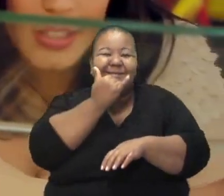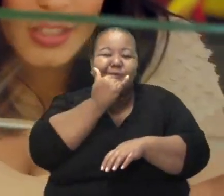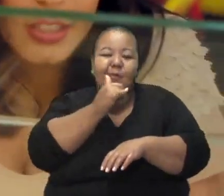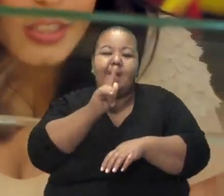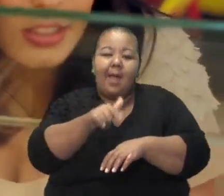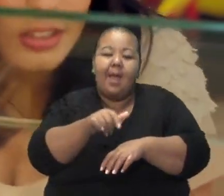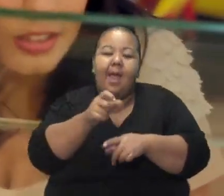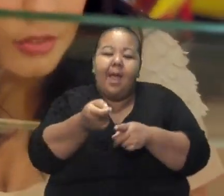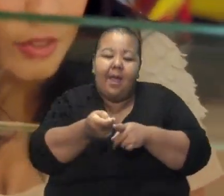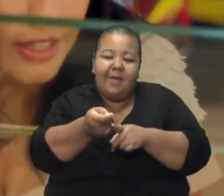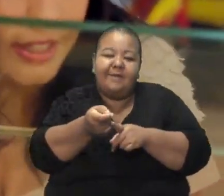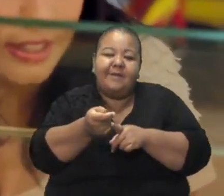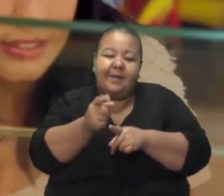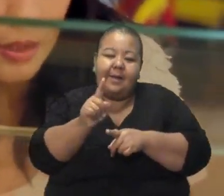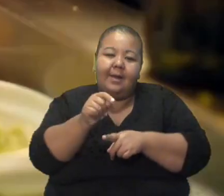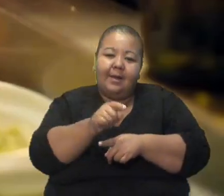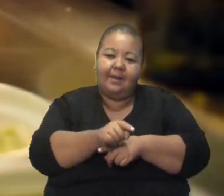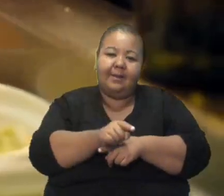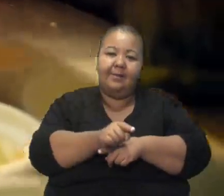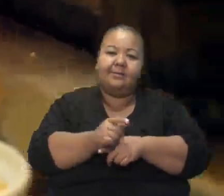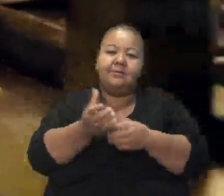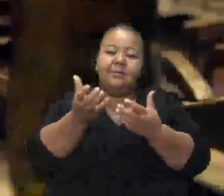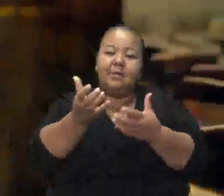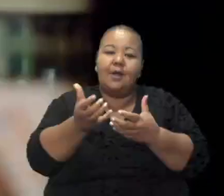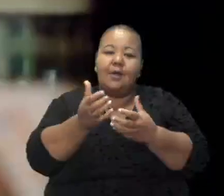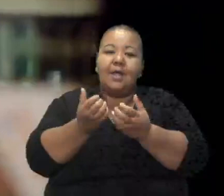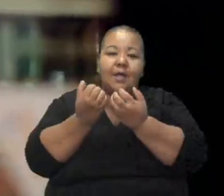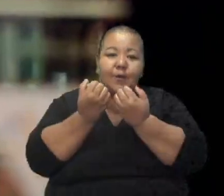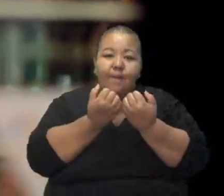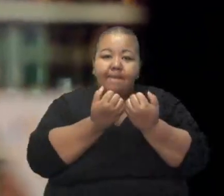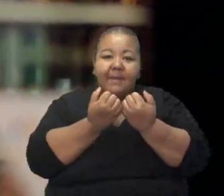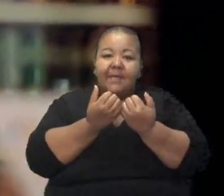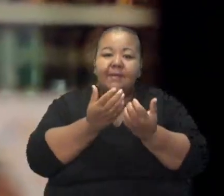Deixa eu ver. Vou querer então milho. Milho.